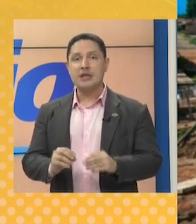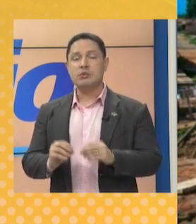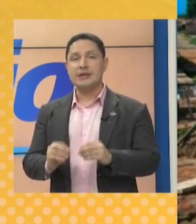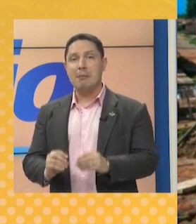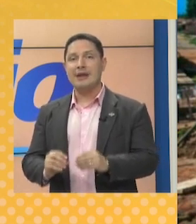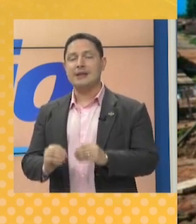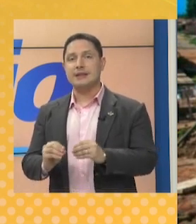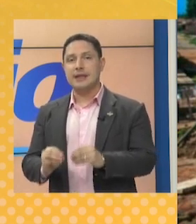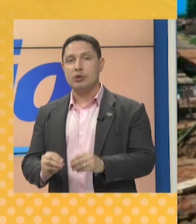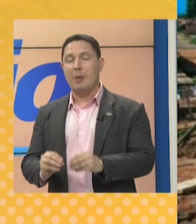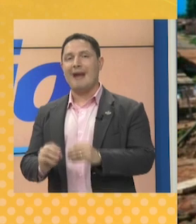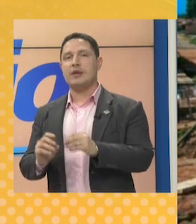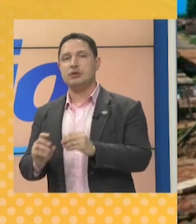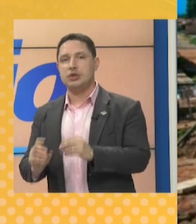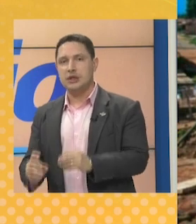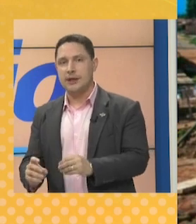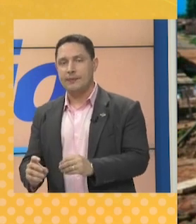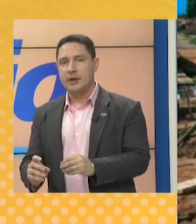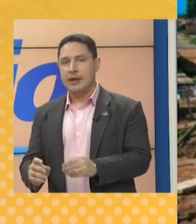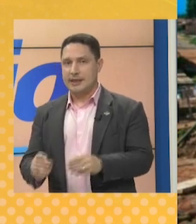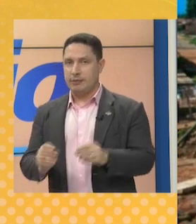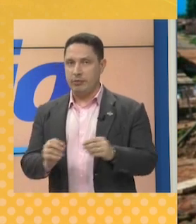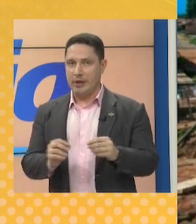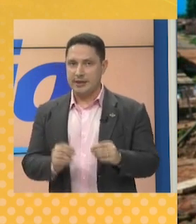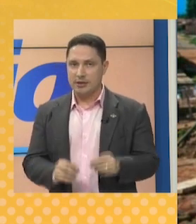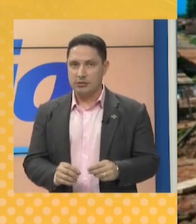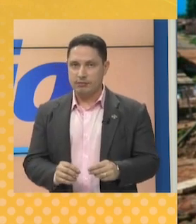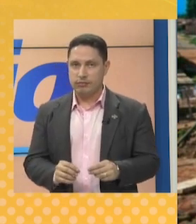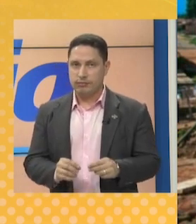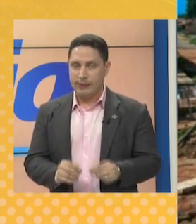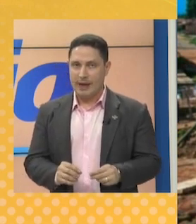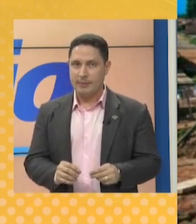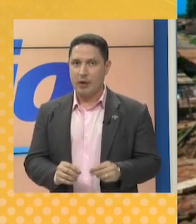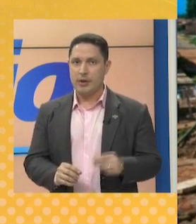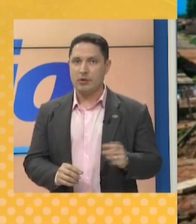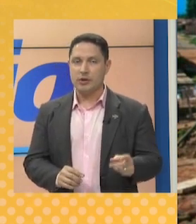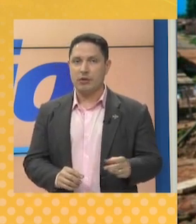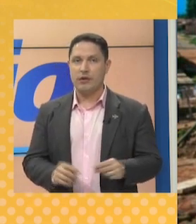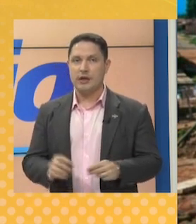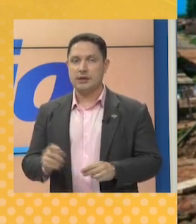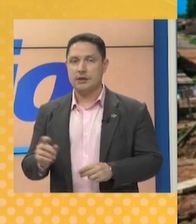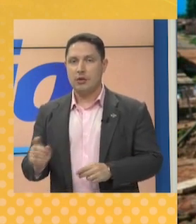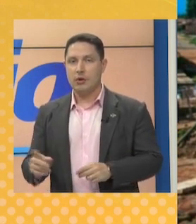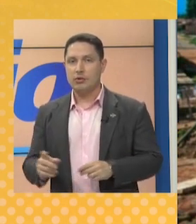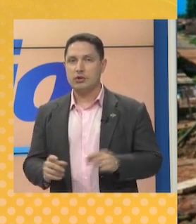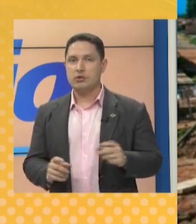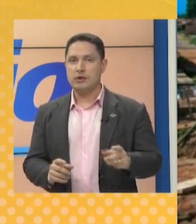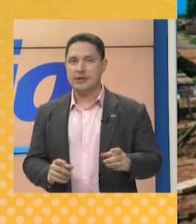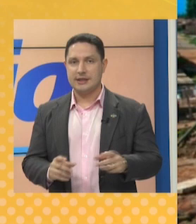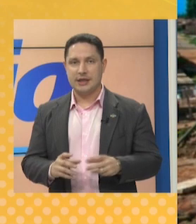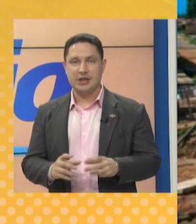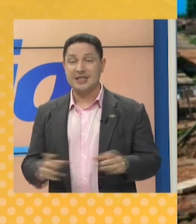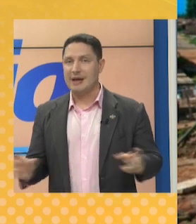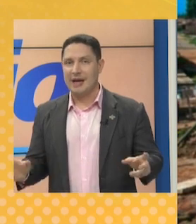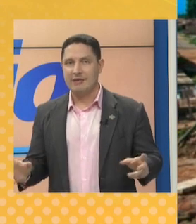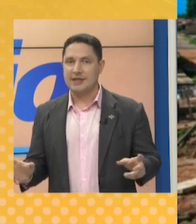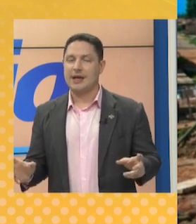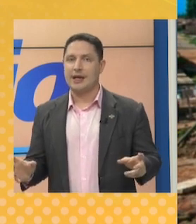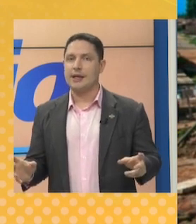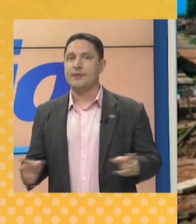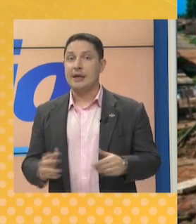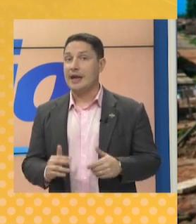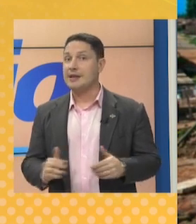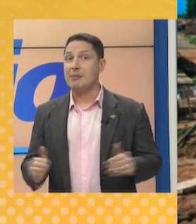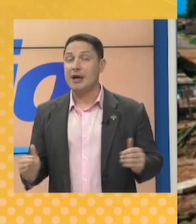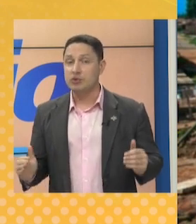prática, mais uma demanda sendo atendida. Essa população do Parque Piauí, Rua 90, Rua 12, Rua 17, já esperava